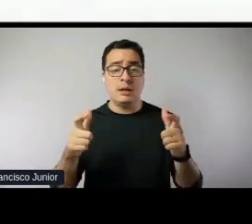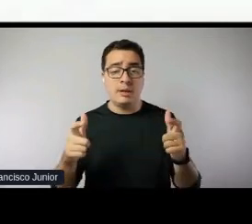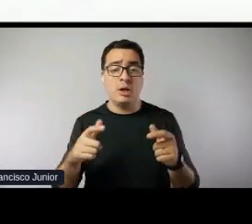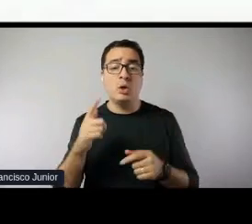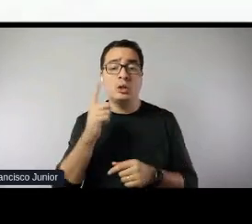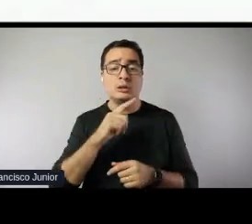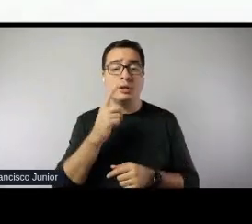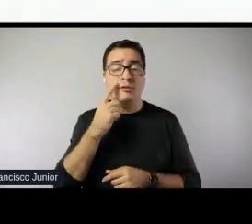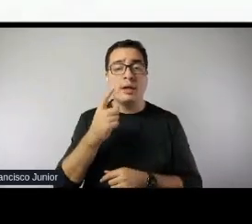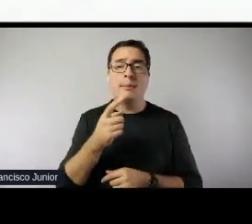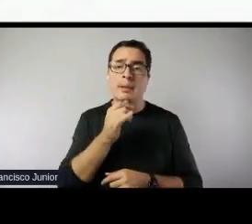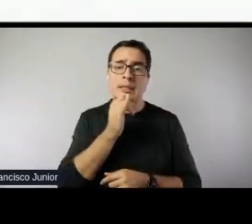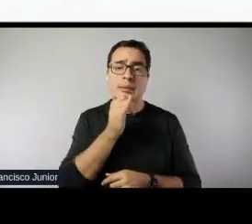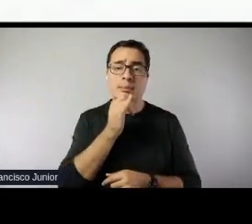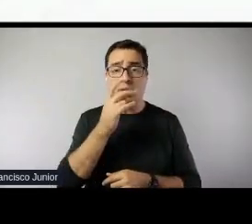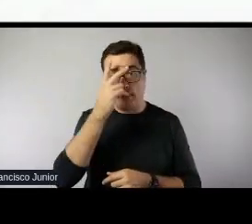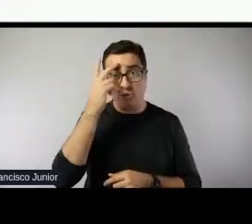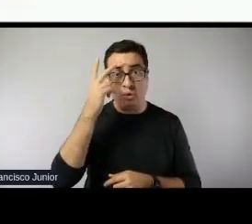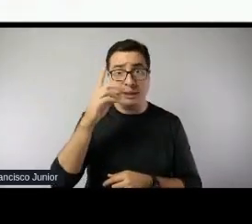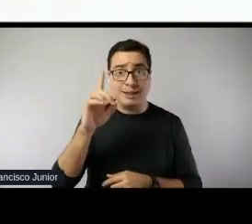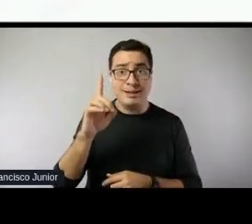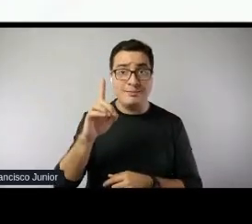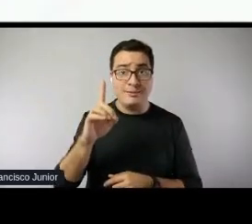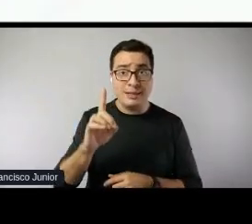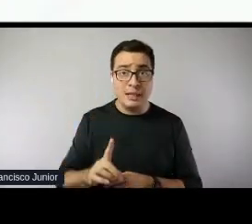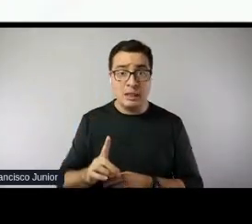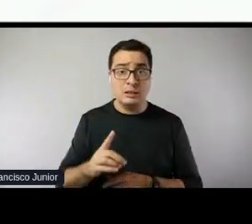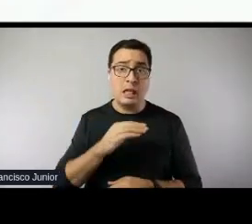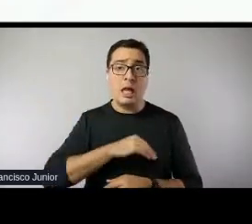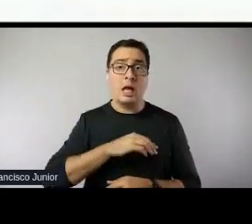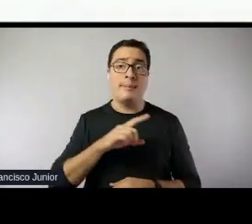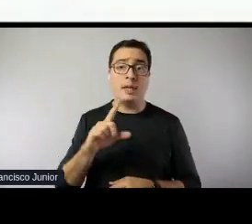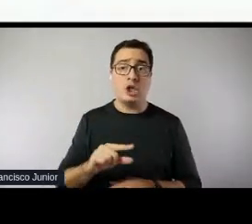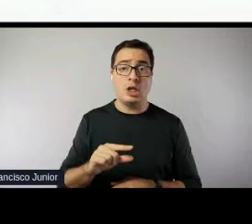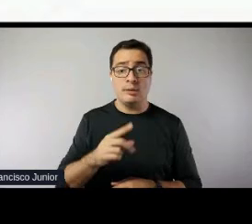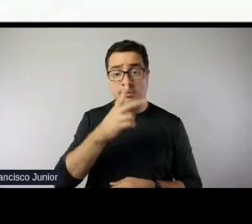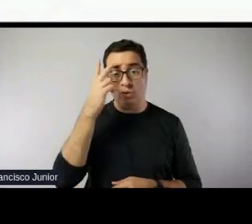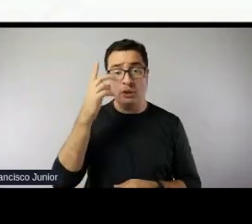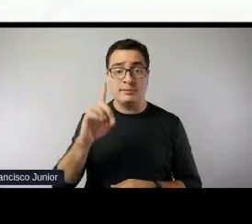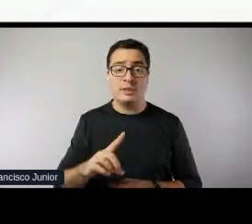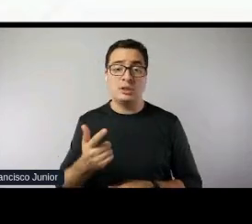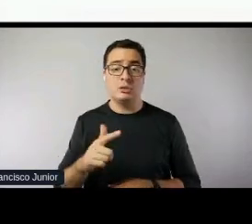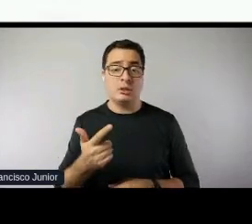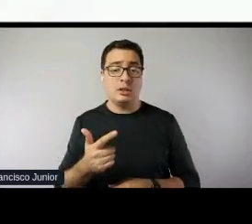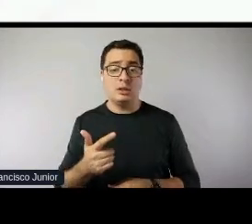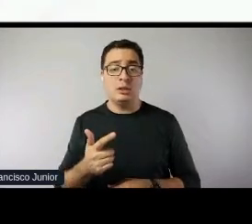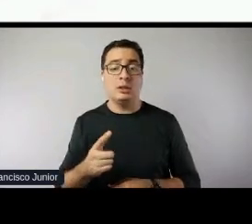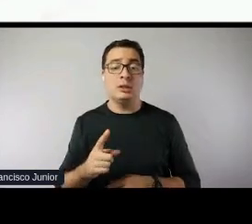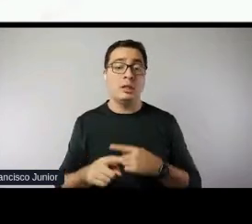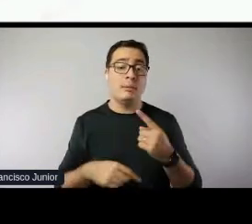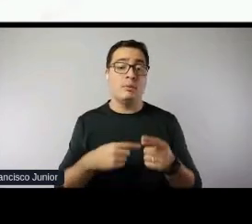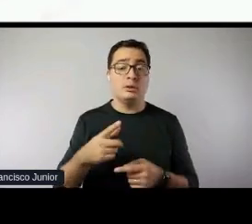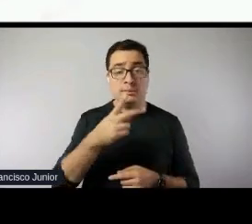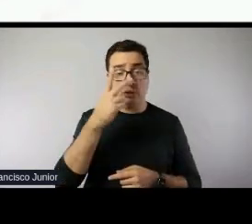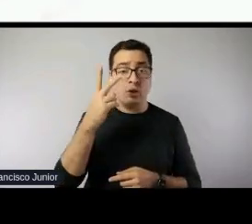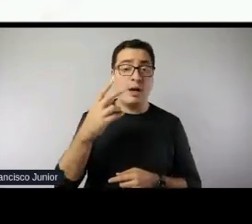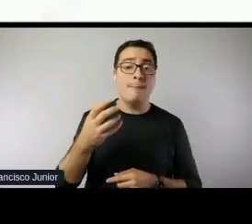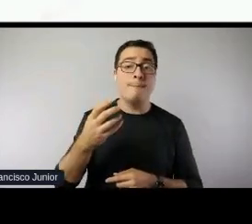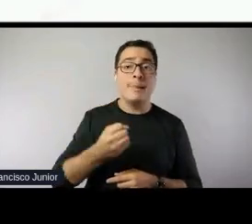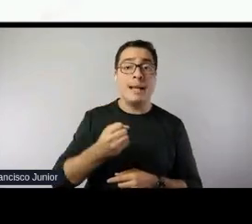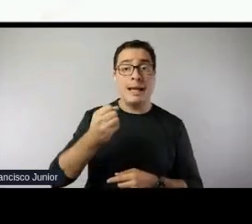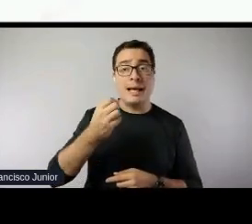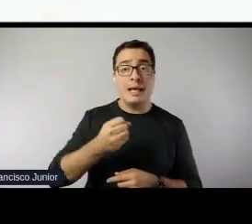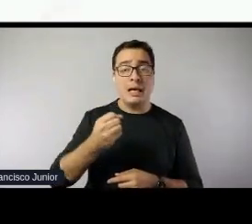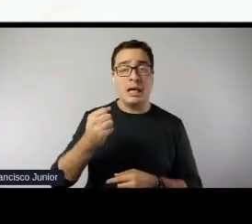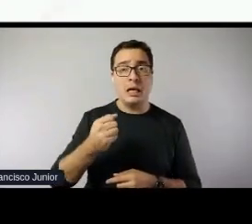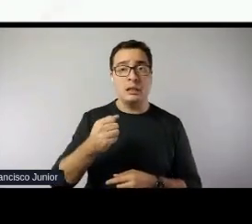Conseguimos aí ver, por exemplo, que pessoas com deficiência recebem menos que pessoas que não têm deficiência. E ao lado a gente vê ali também que pessoas brancas estão